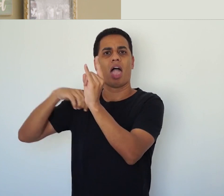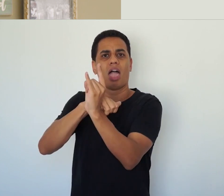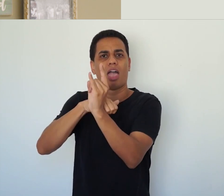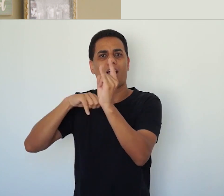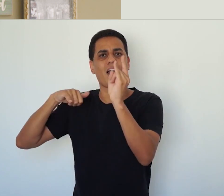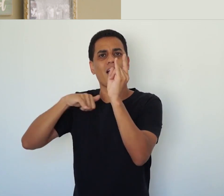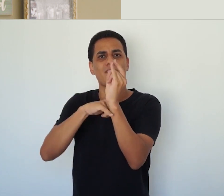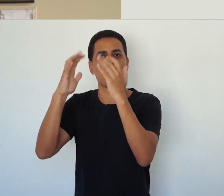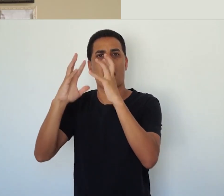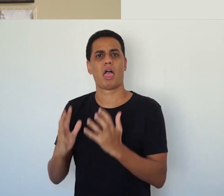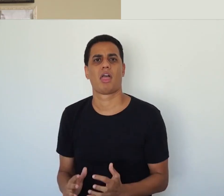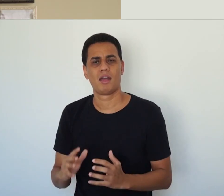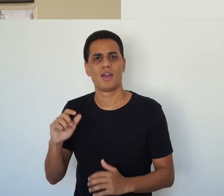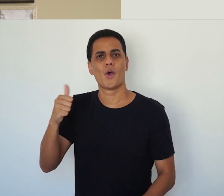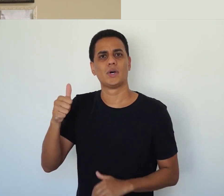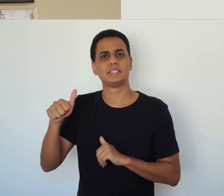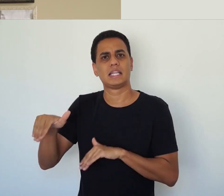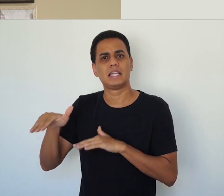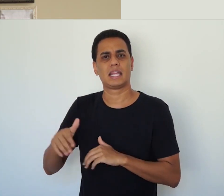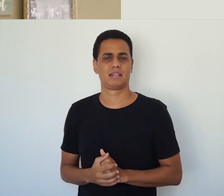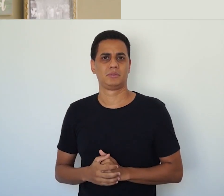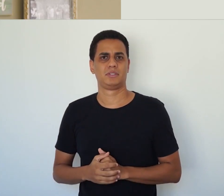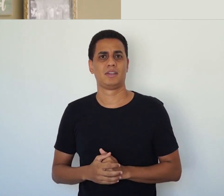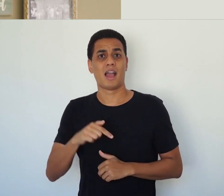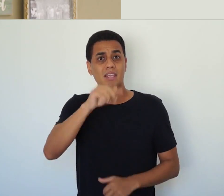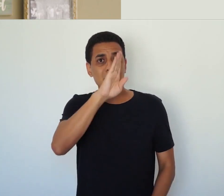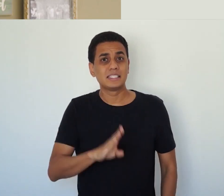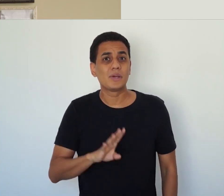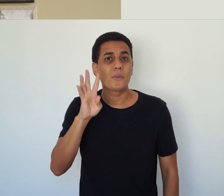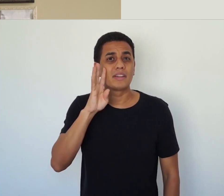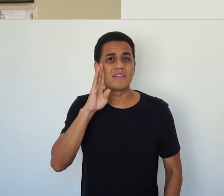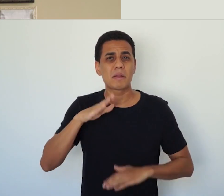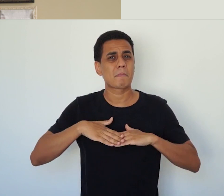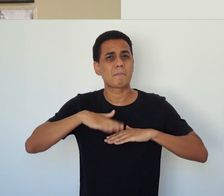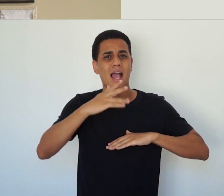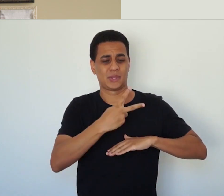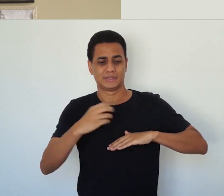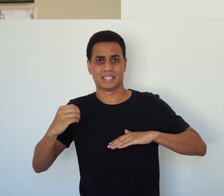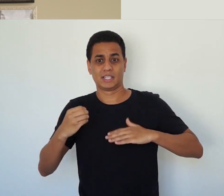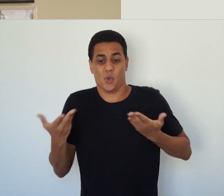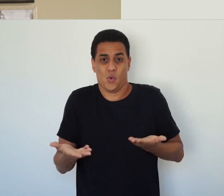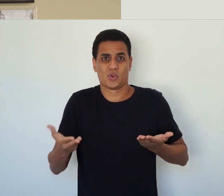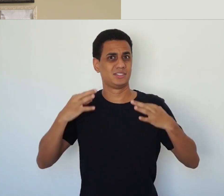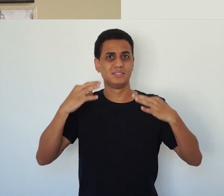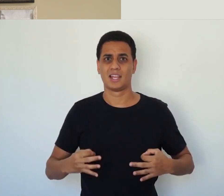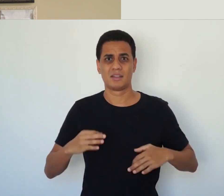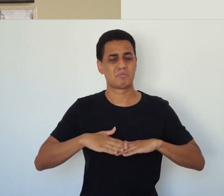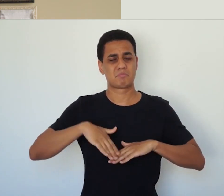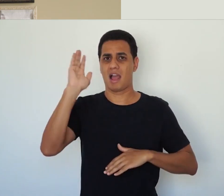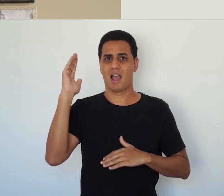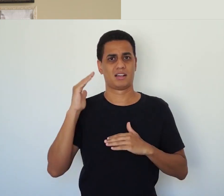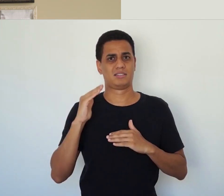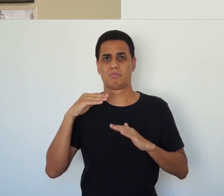uma grande tragédia. O próprio Brasil pensar que quarta-feira, não é, nós tínhamos 201 óbitos, certamente hoje nós já temos um